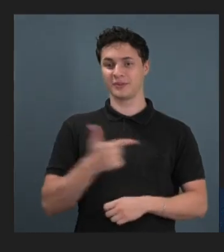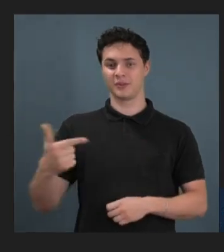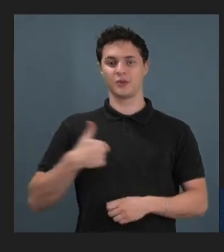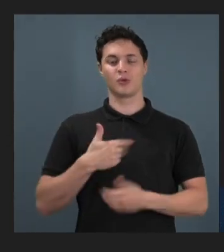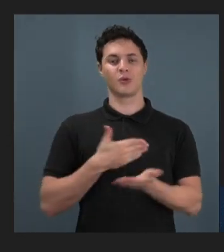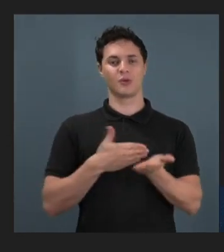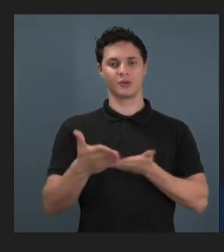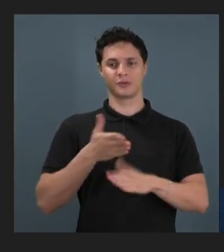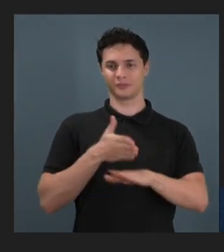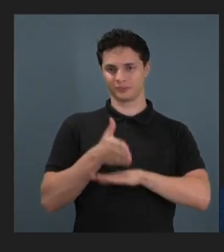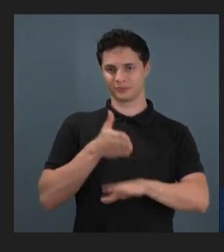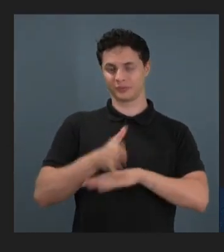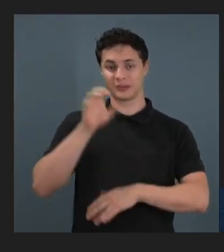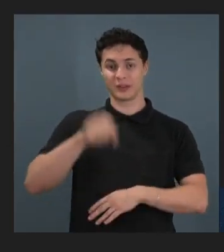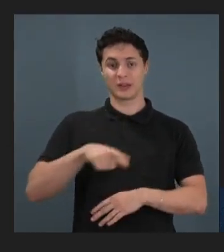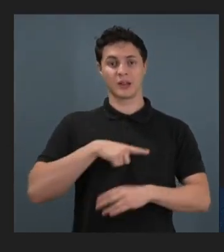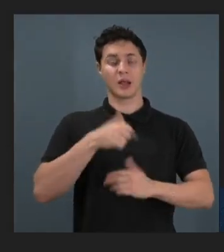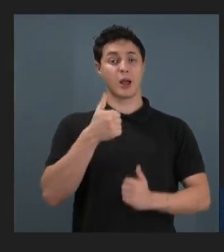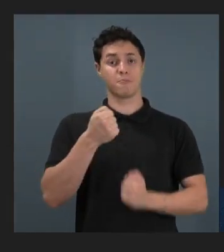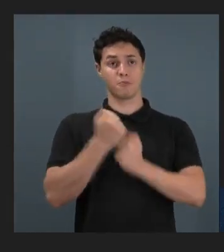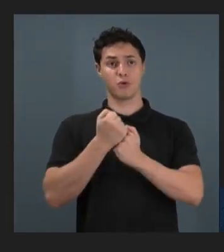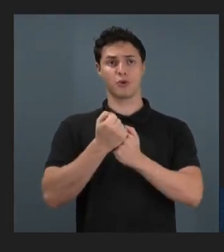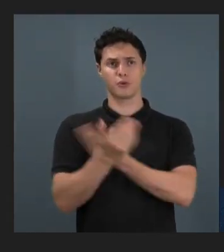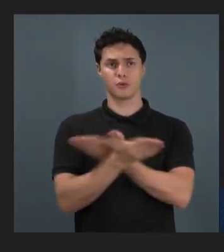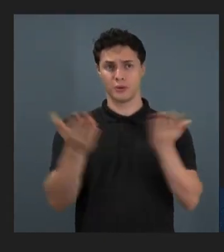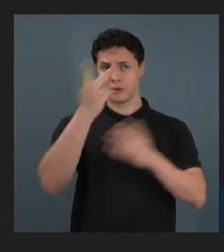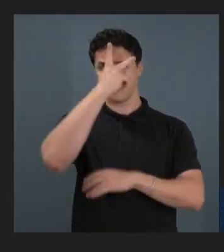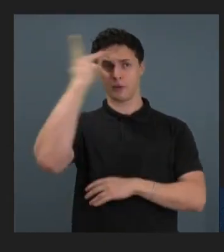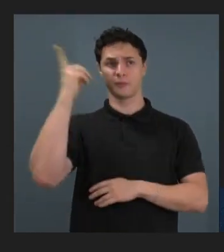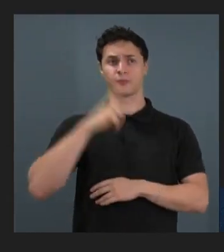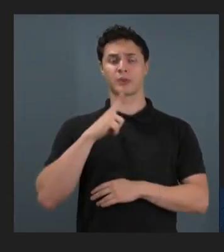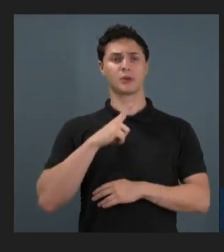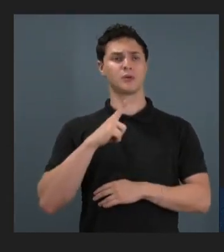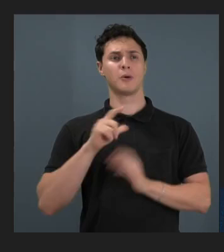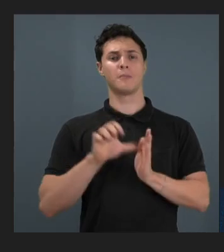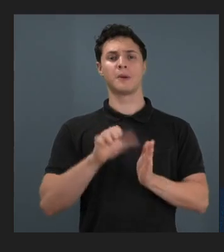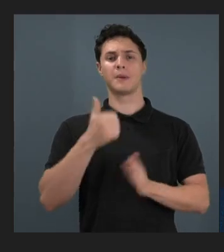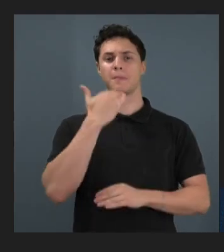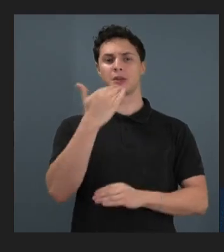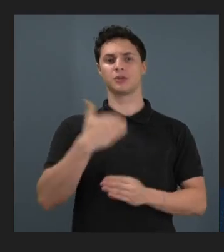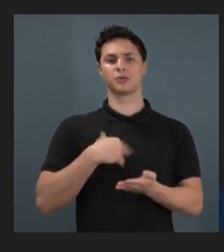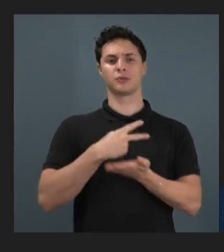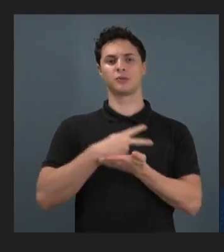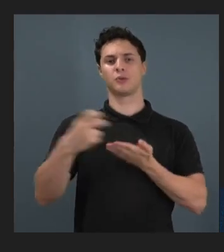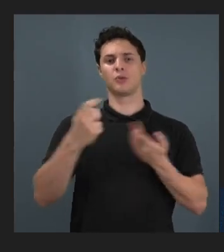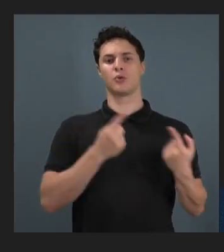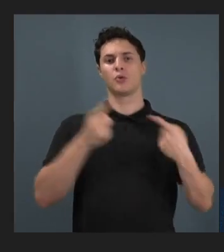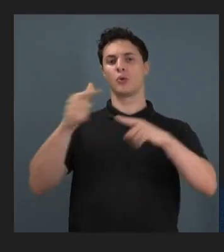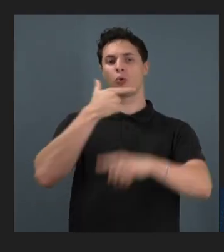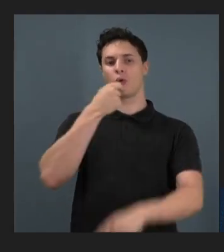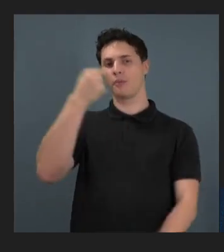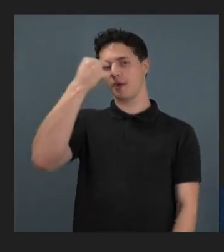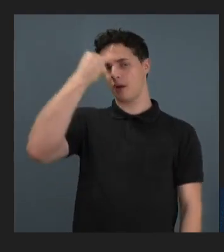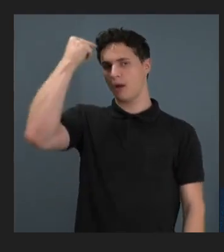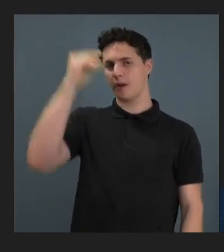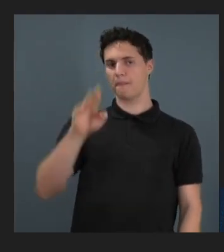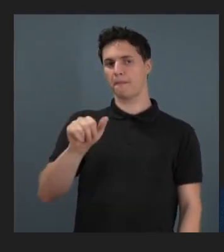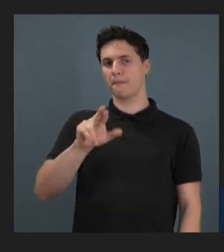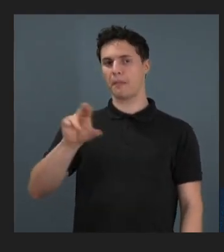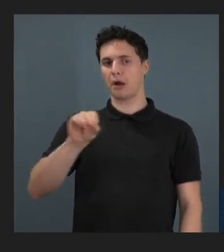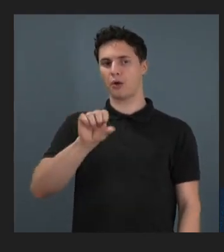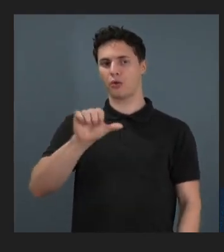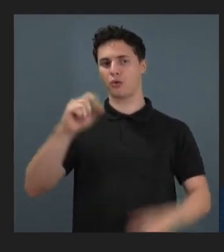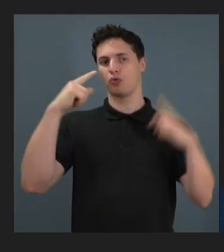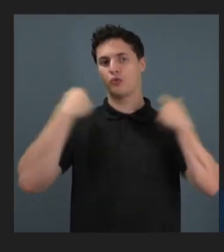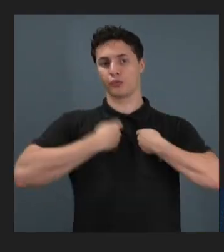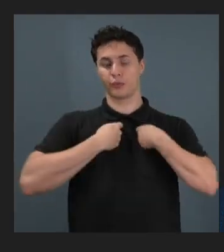ingressei, com apoio de colegas, com o primeiro pedido de impeachment do ministro Barroso, em função